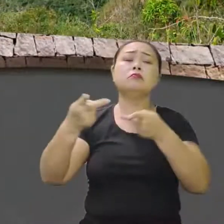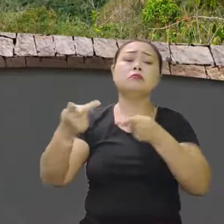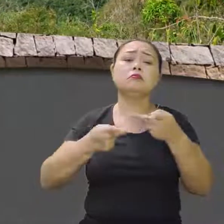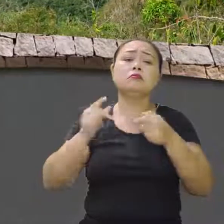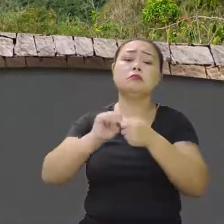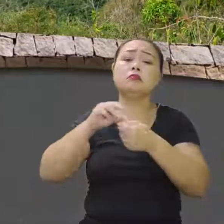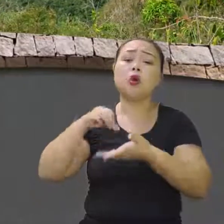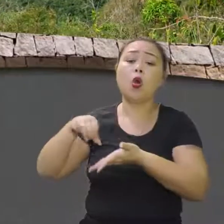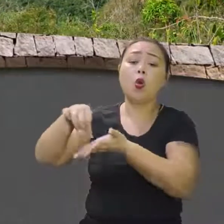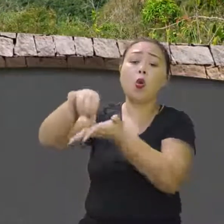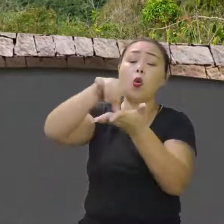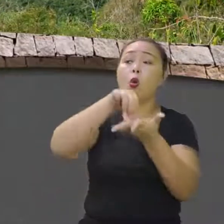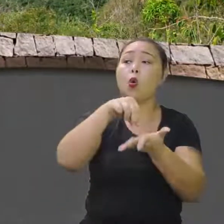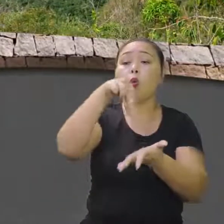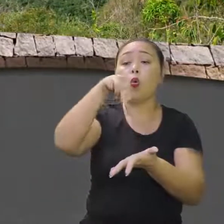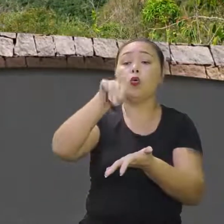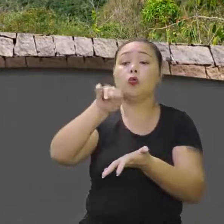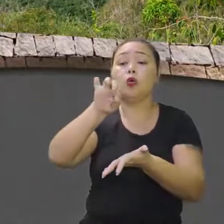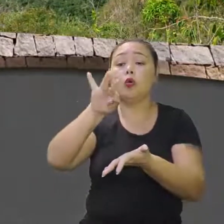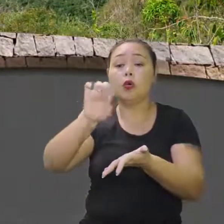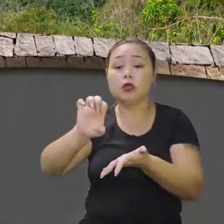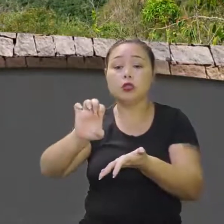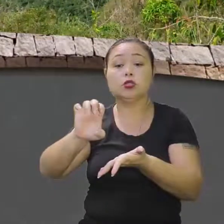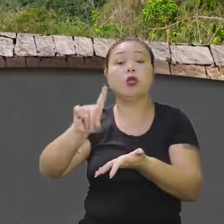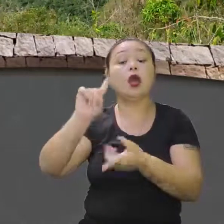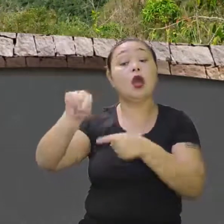Polo Noroeste.